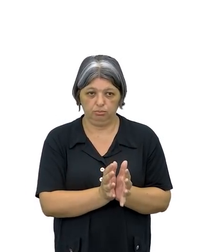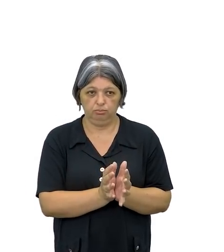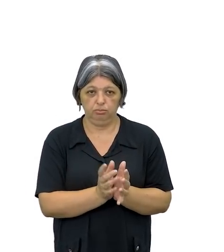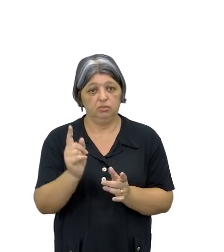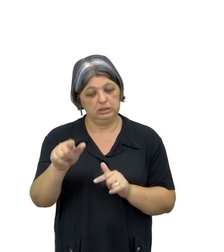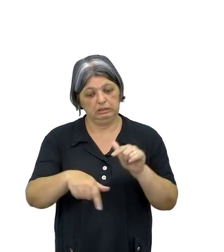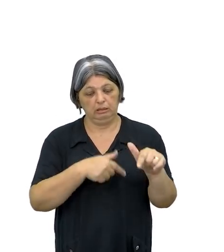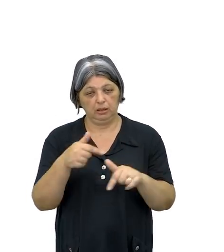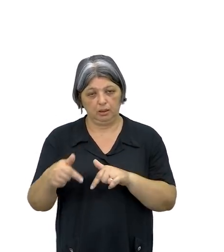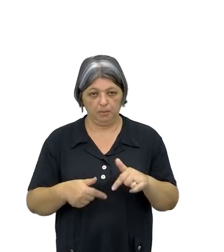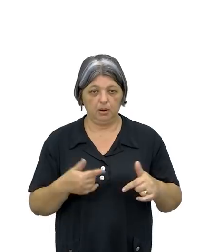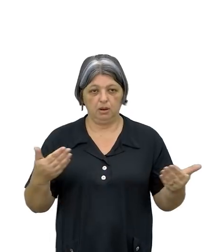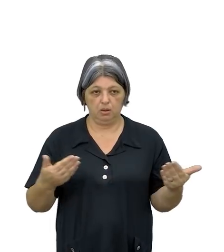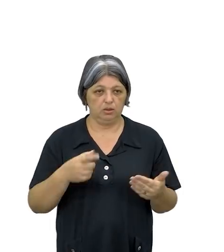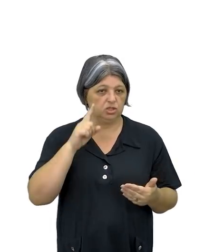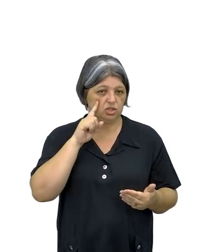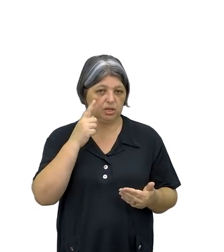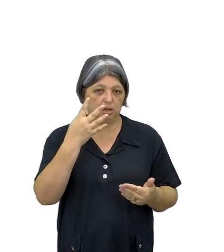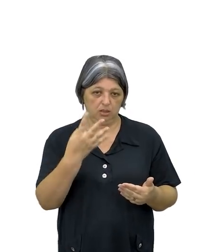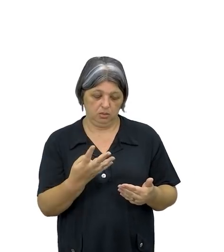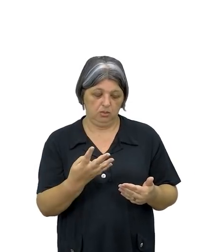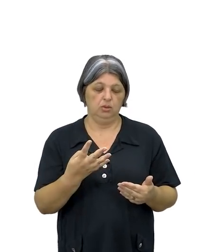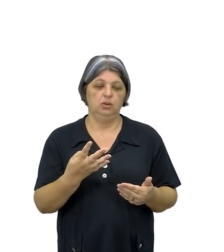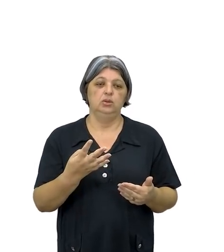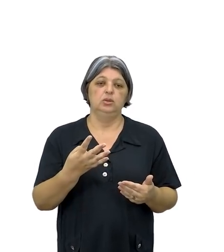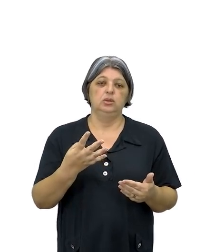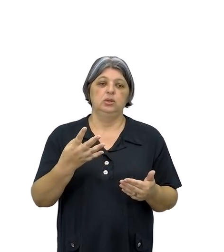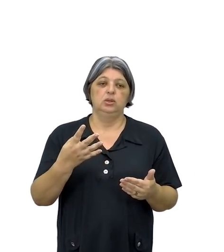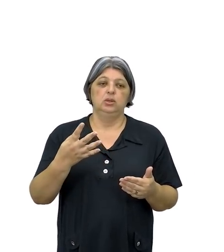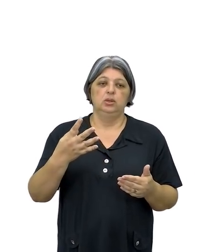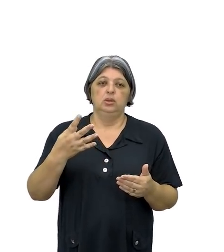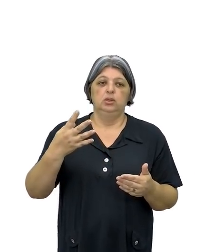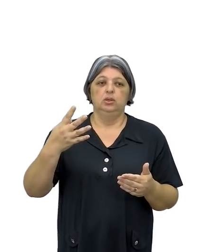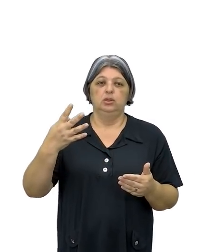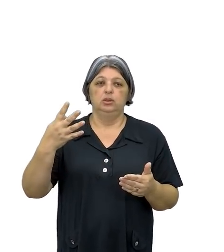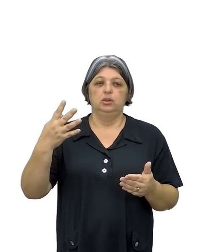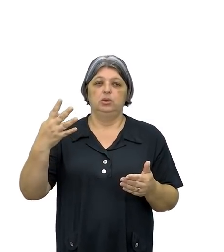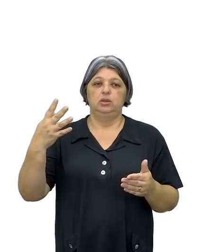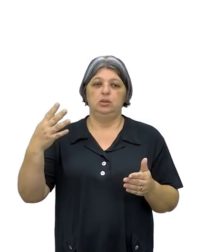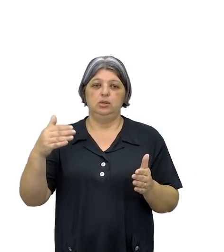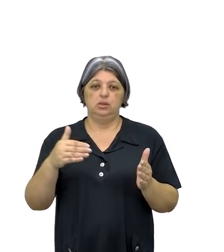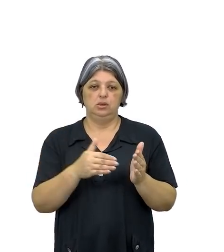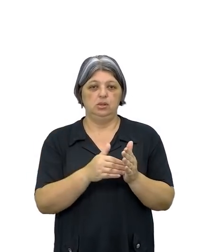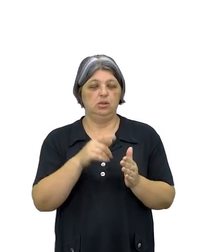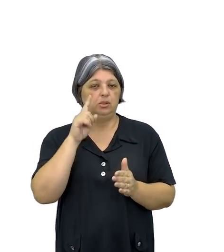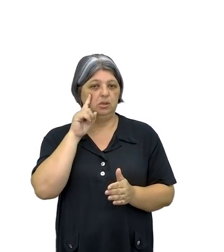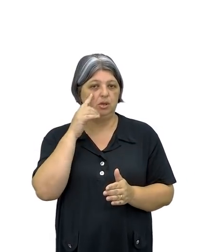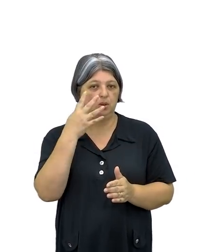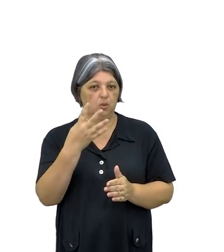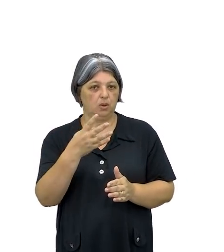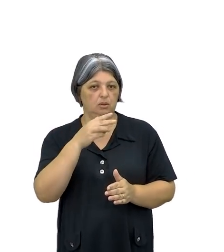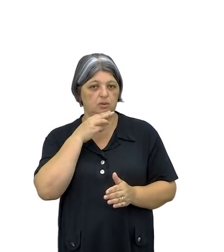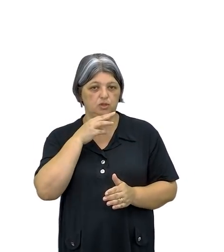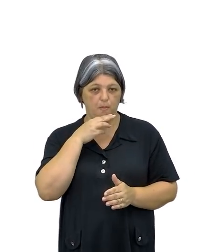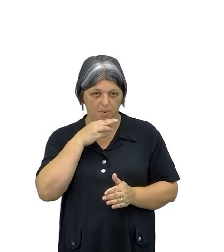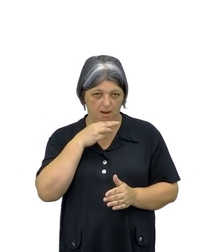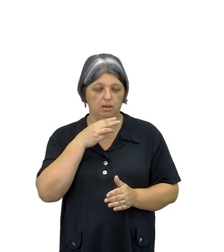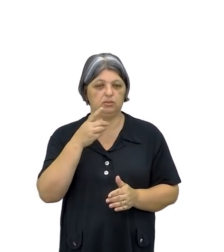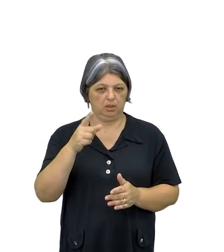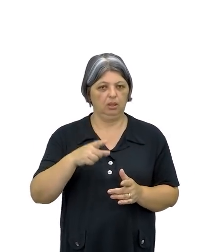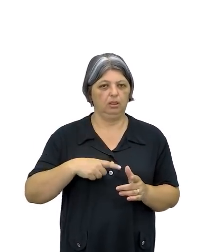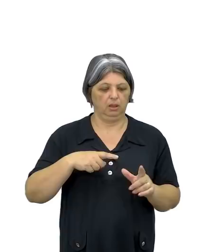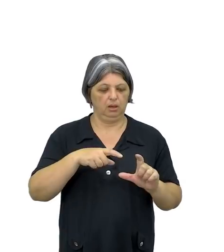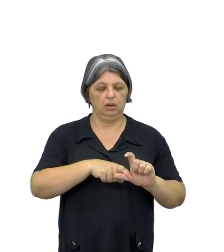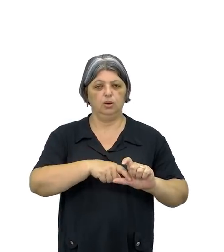vão trabalhar agora do dia 14/2 ao dia 4/2. Vocês, professores, têm autonomia de, junto com os